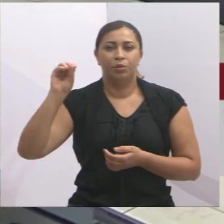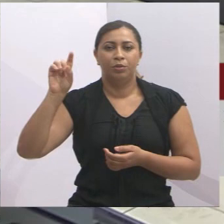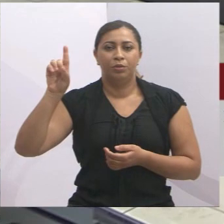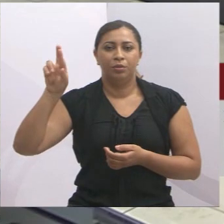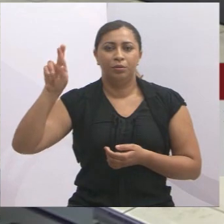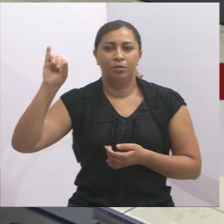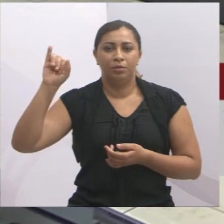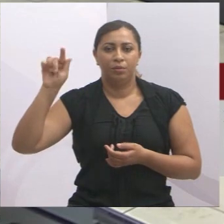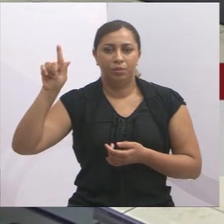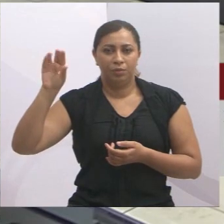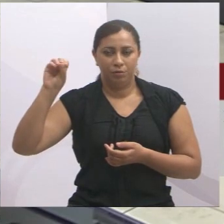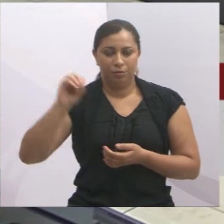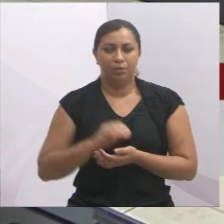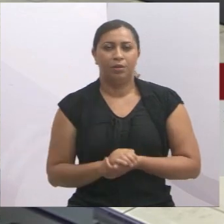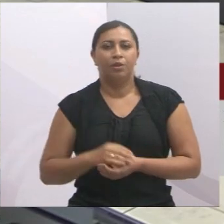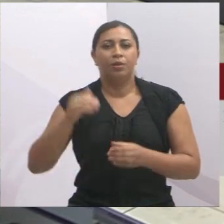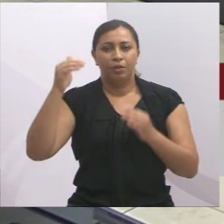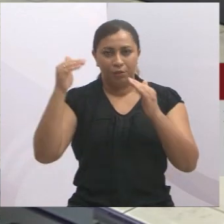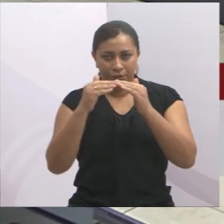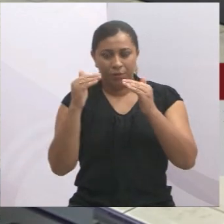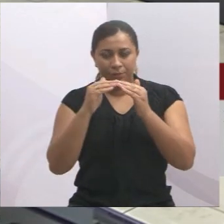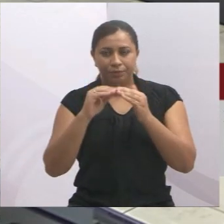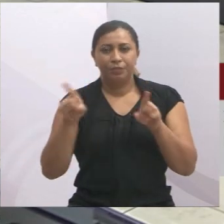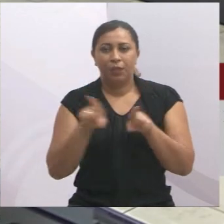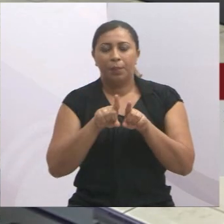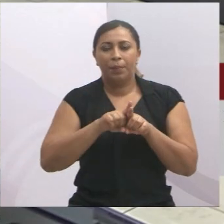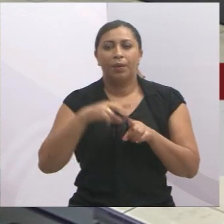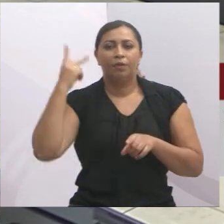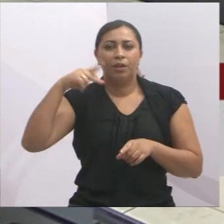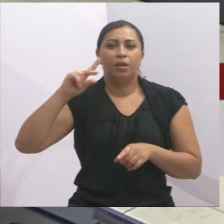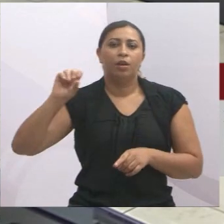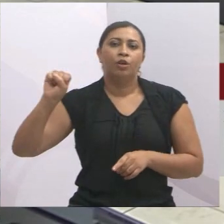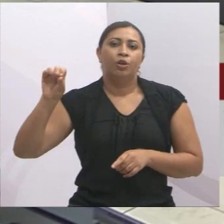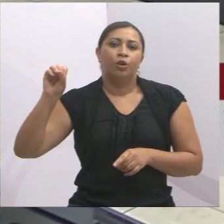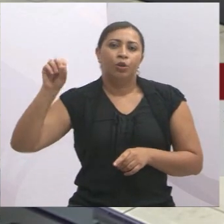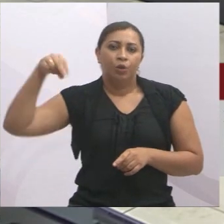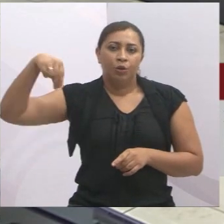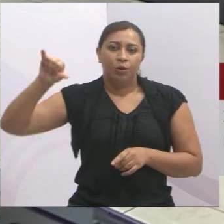Como vota a vereadora Sônia Patas da Amizade. Favorável.